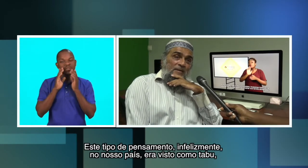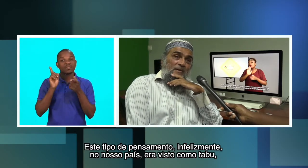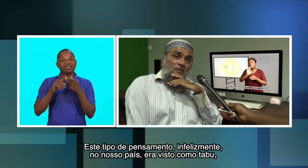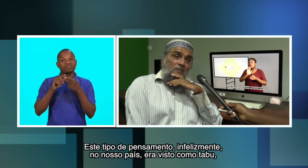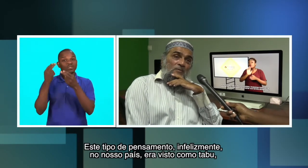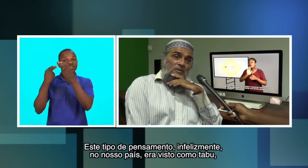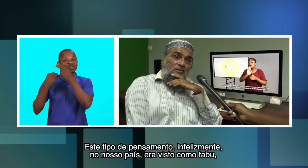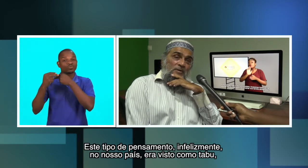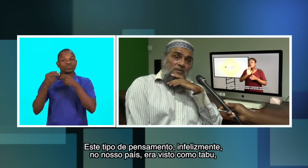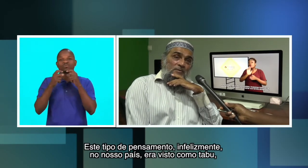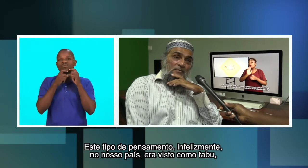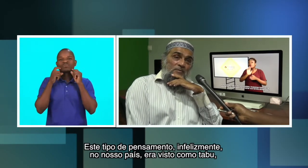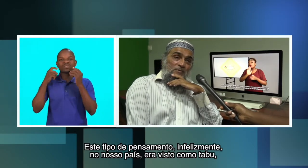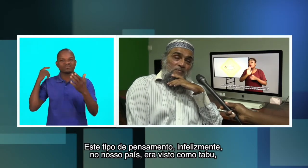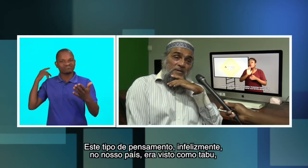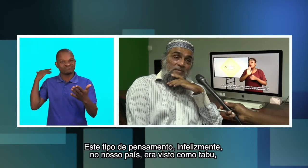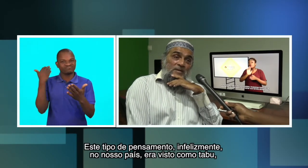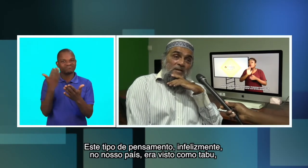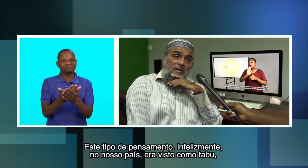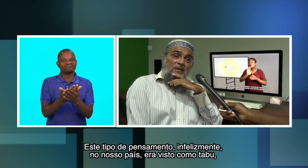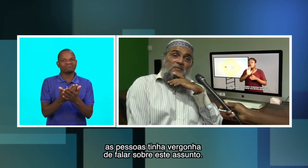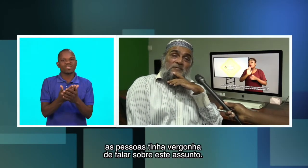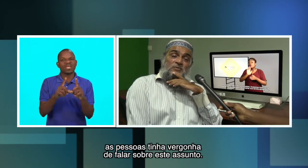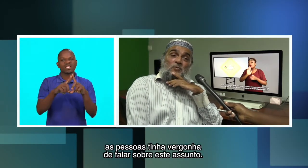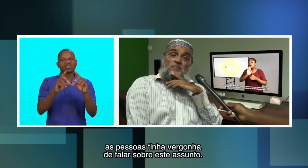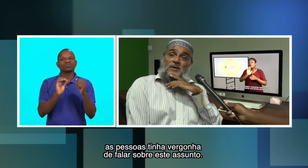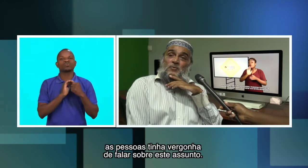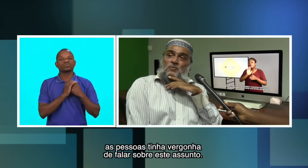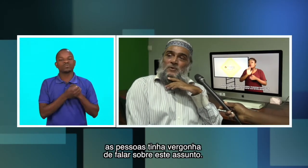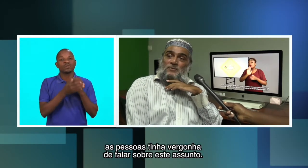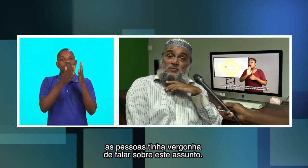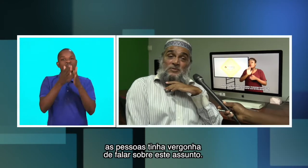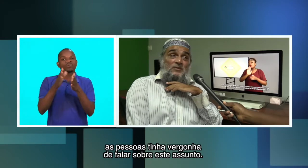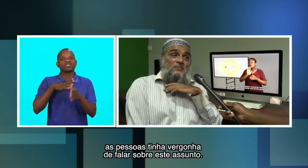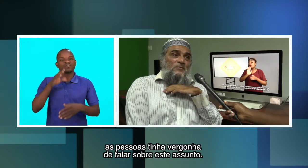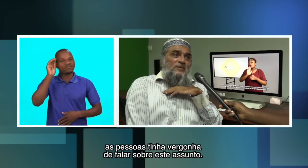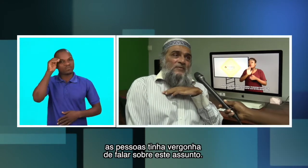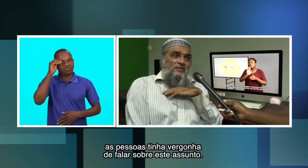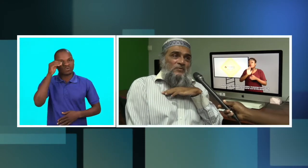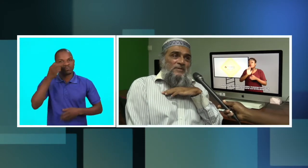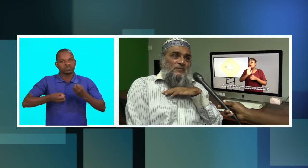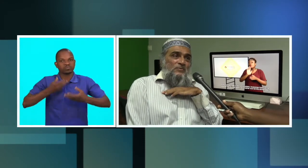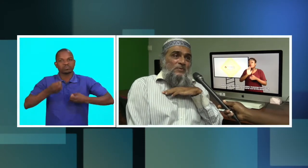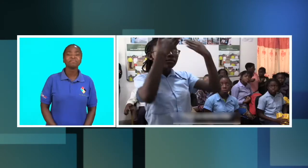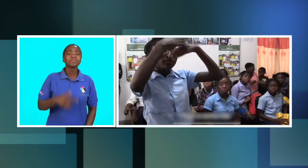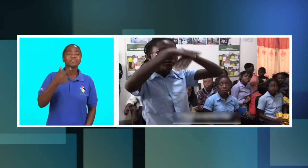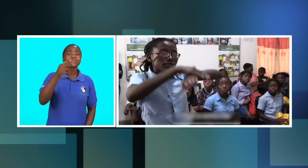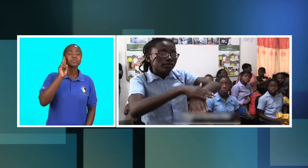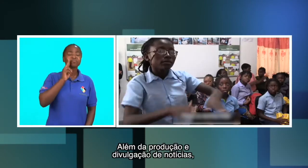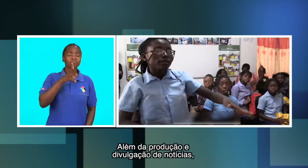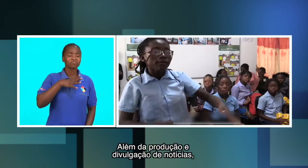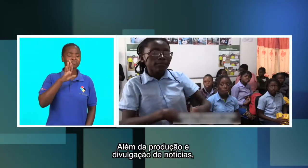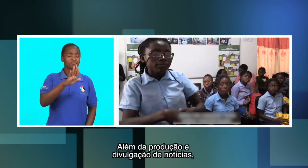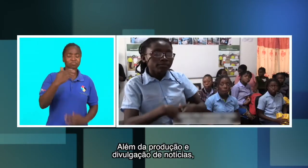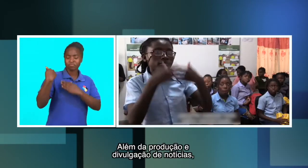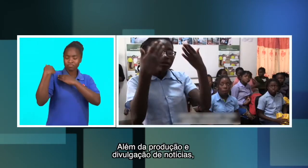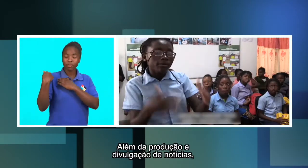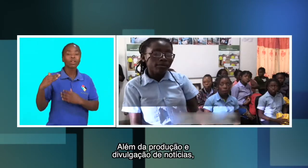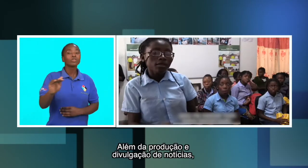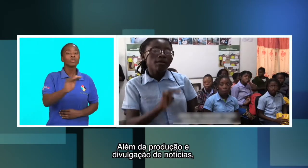e ao longo da história do nosso país, era visto como tabu. As pessoas tinham vergonha de falar sobre esse assunto. Além da produção